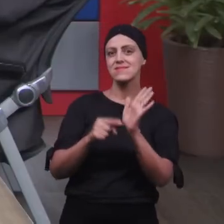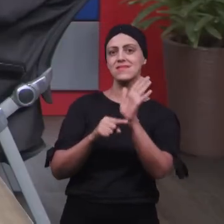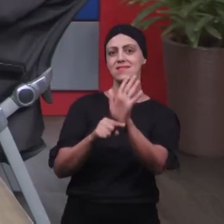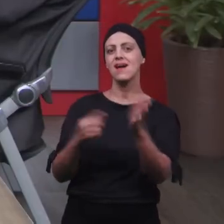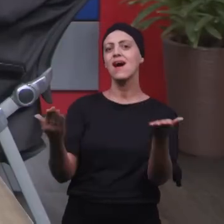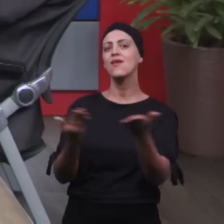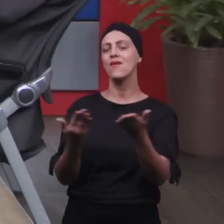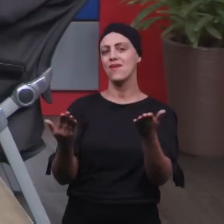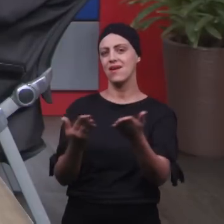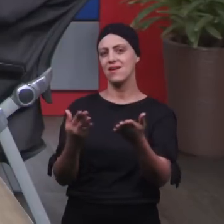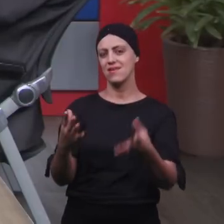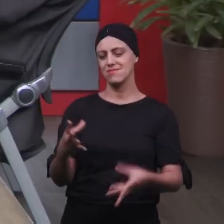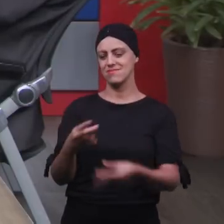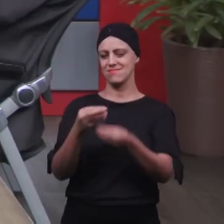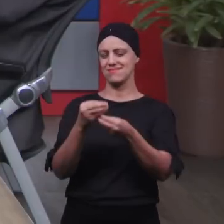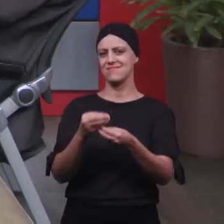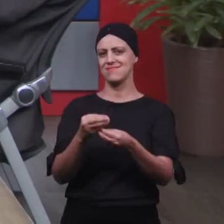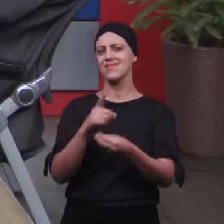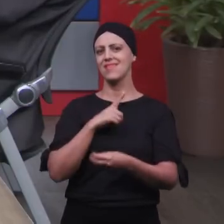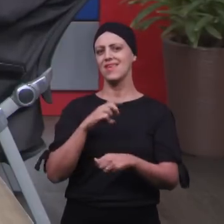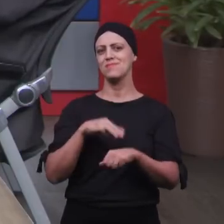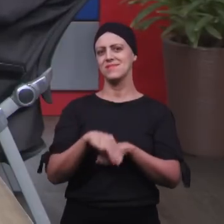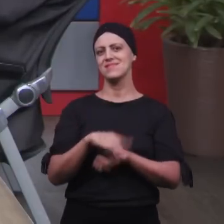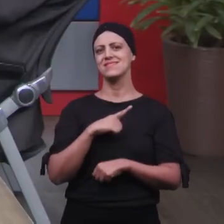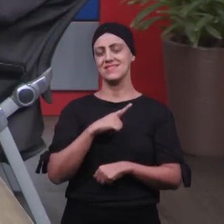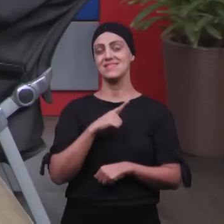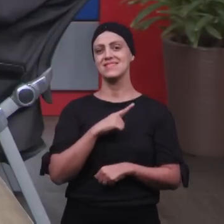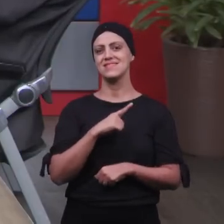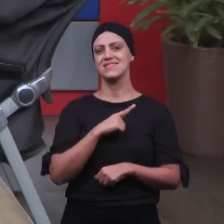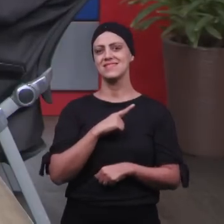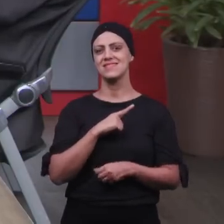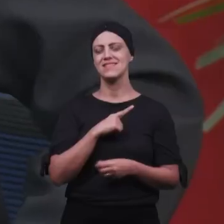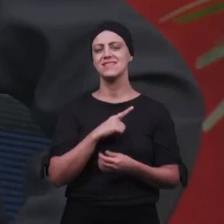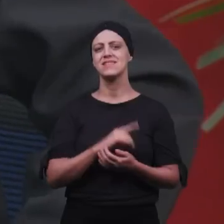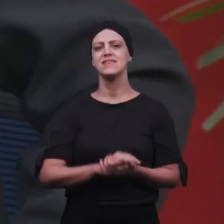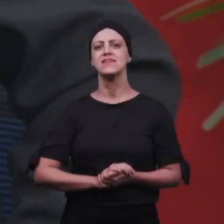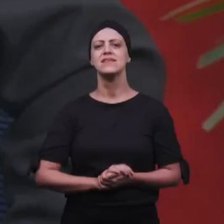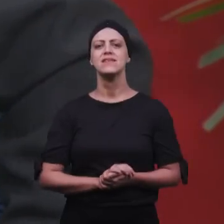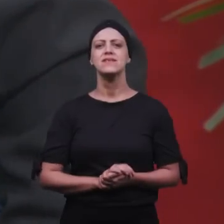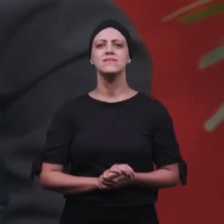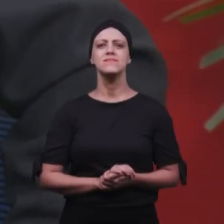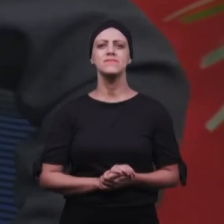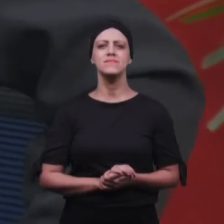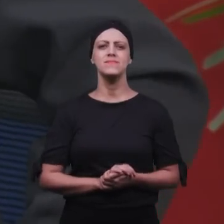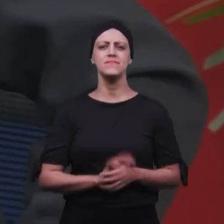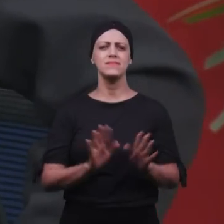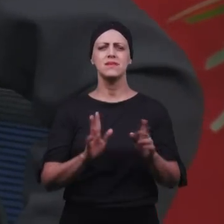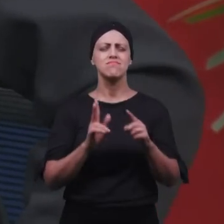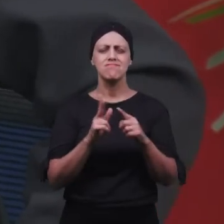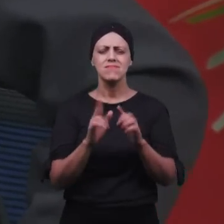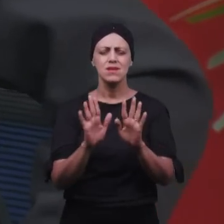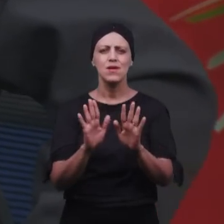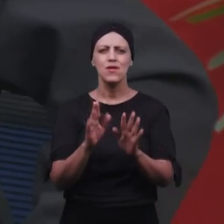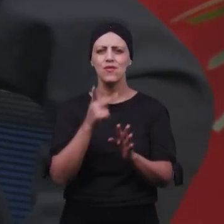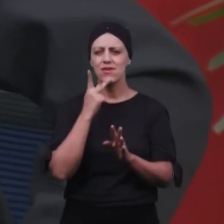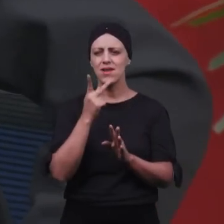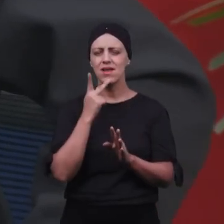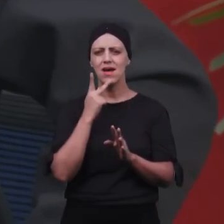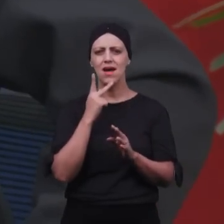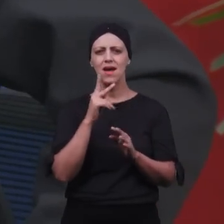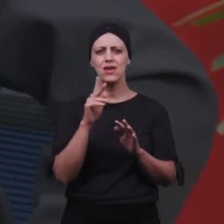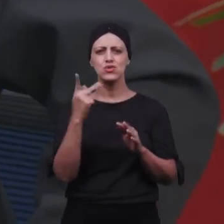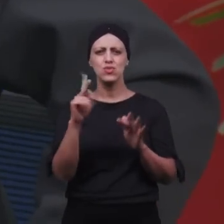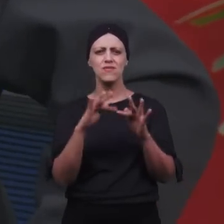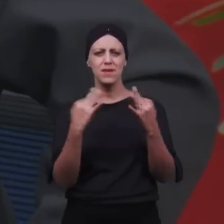ministério. Agora é importante isso, pastor Pedro, só cortando aqui assim, para falar nisso na família,